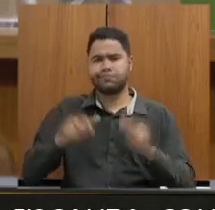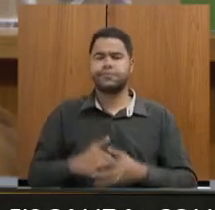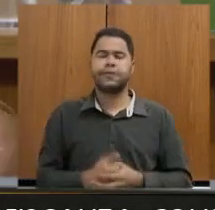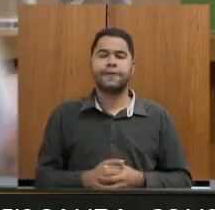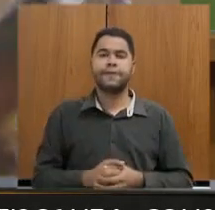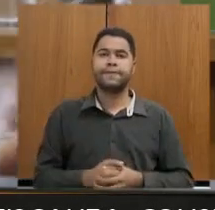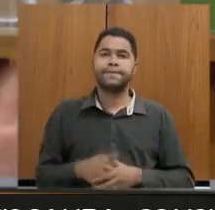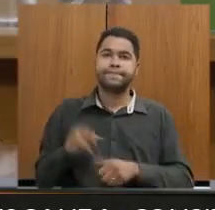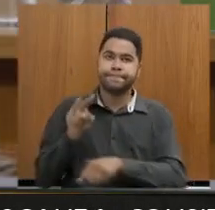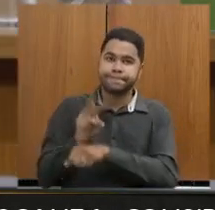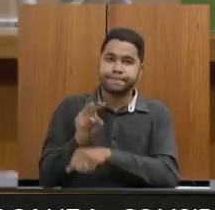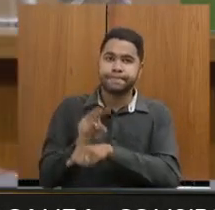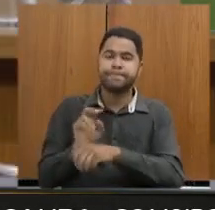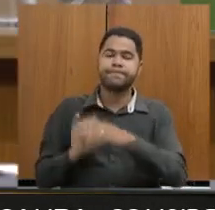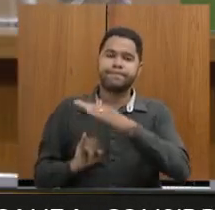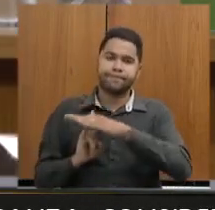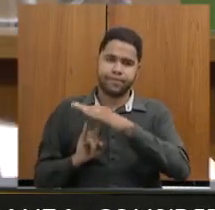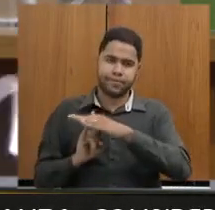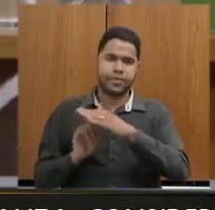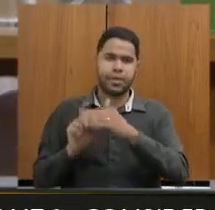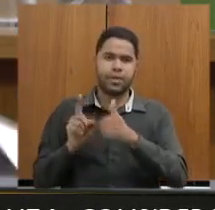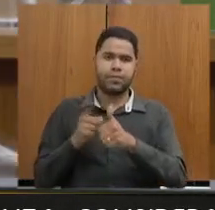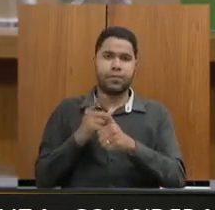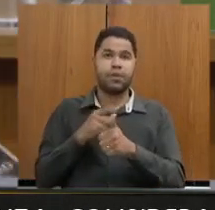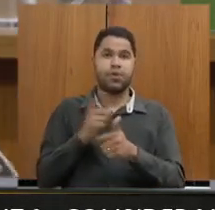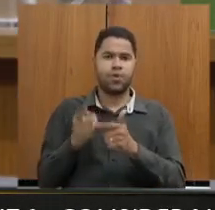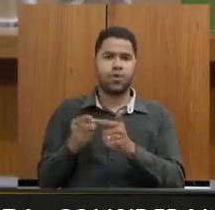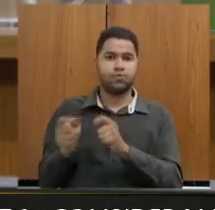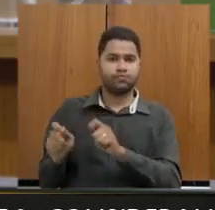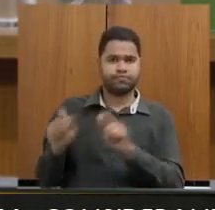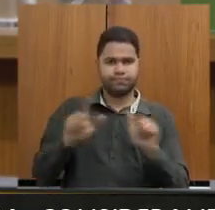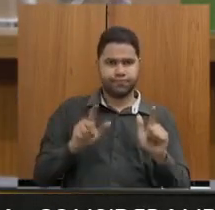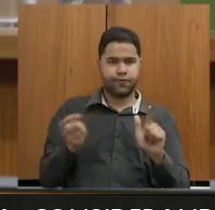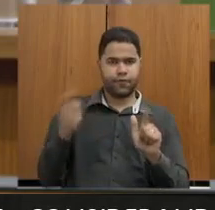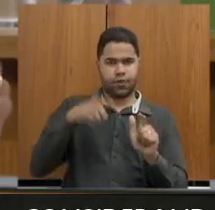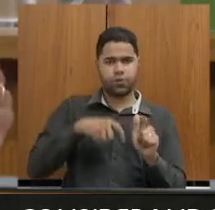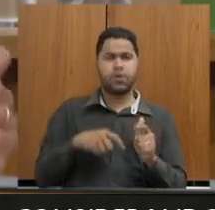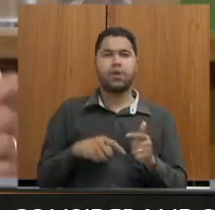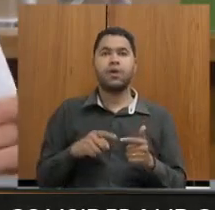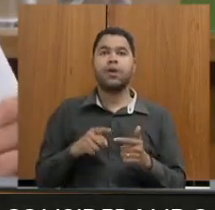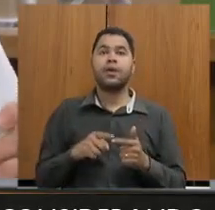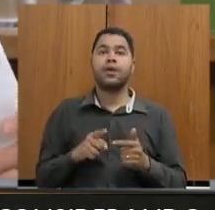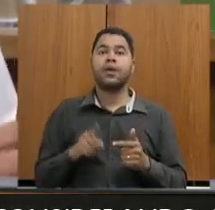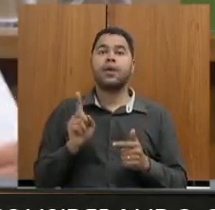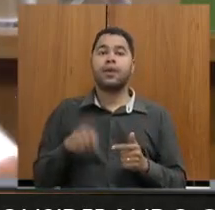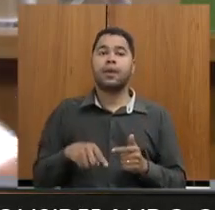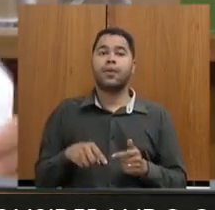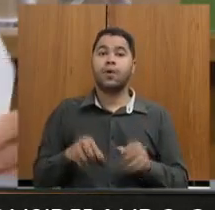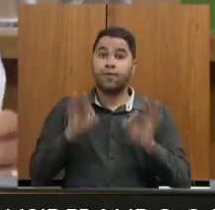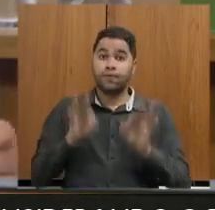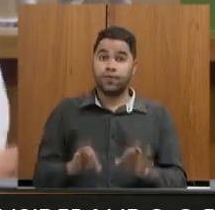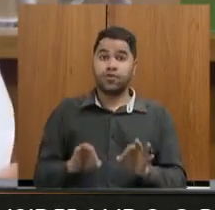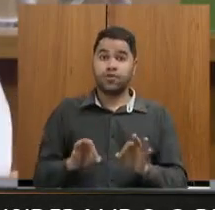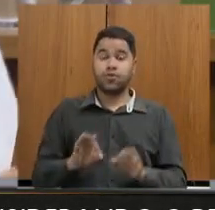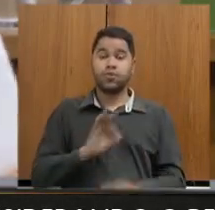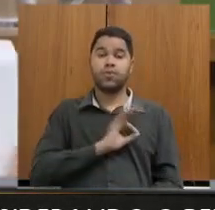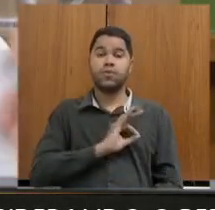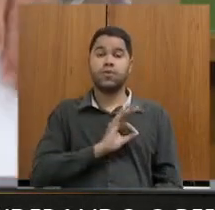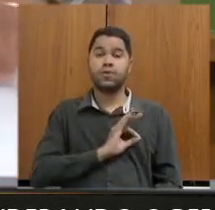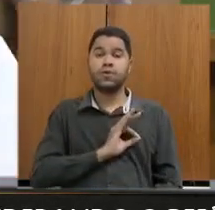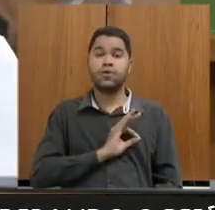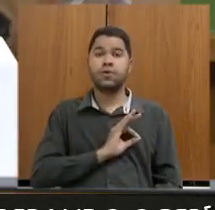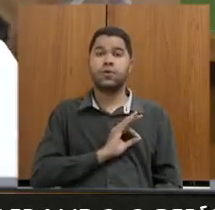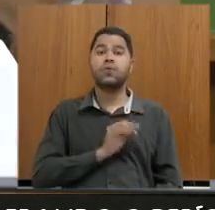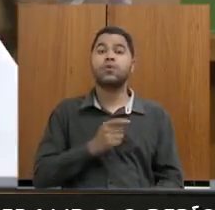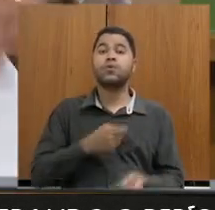Zé lá pela instituição a voltam por favor efetivo policial vamos começar pelo efetivo aquilo o que aqui nós temos